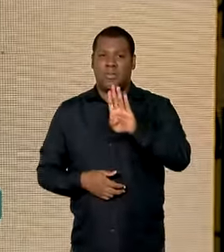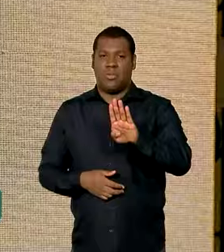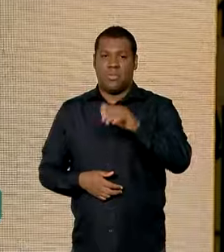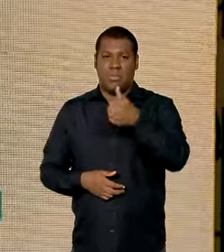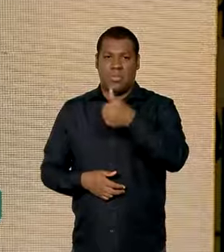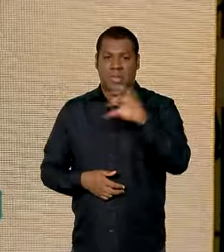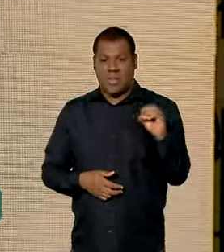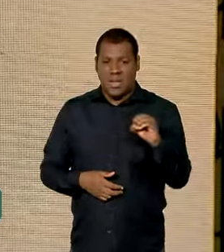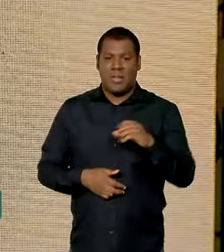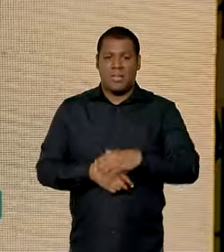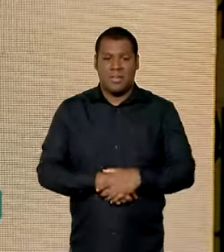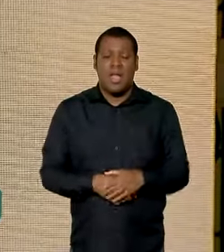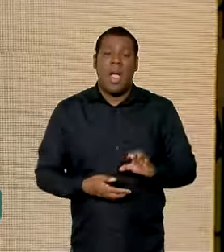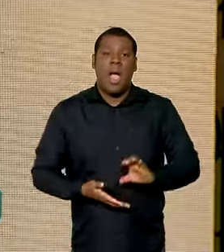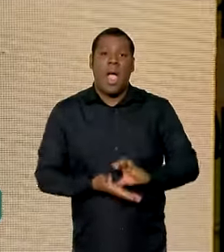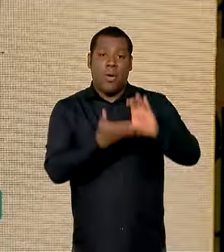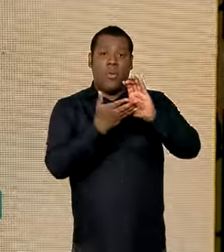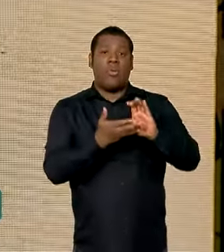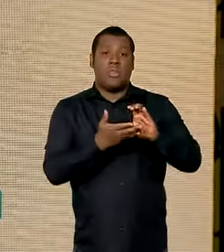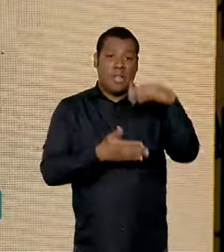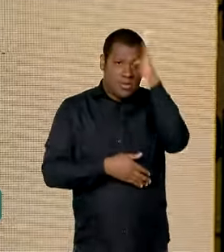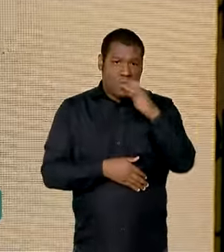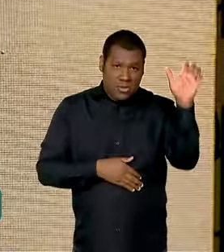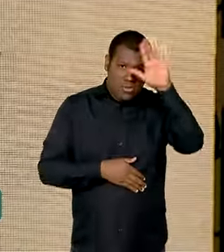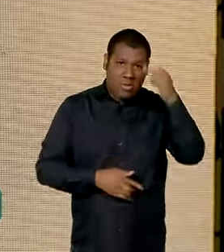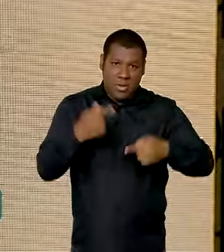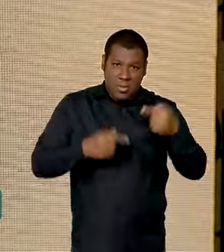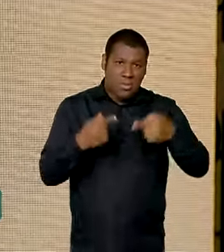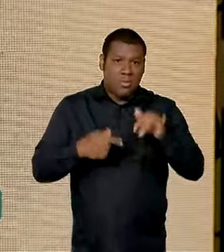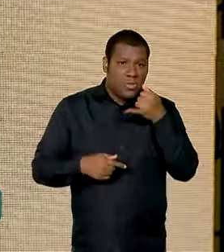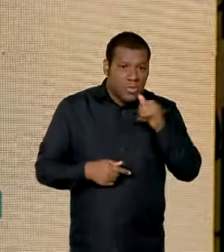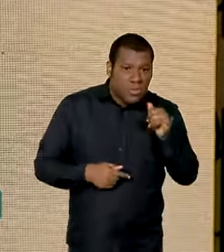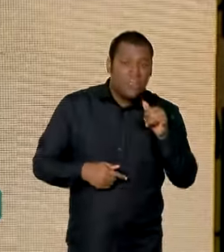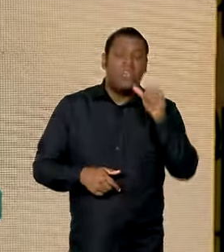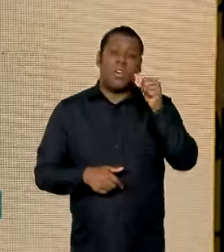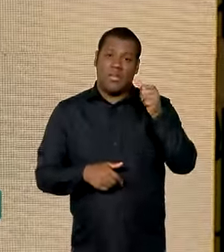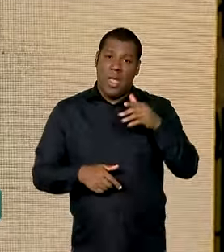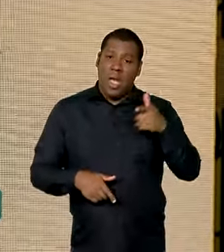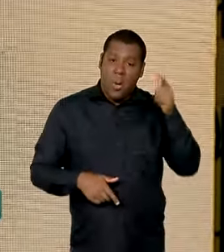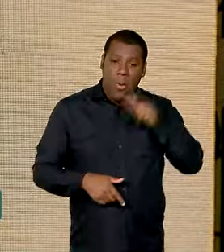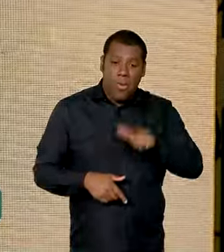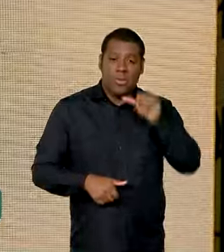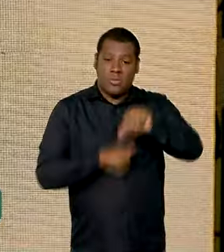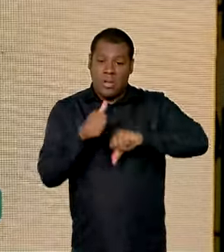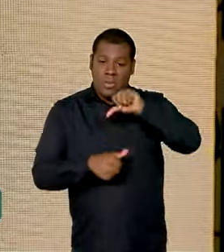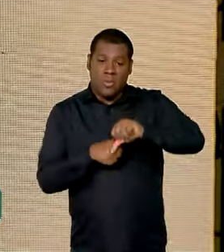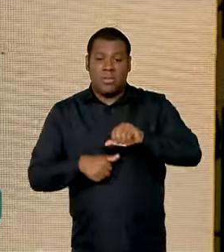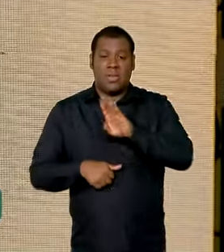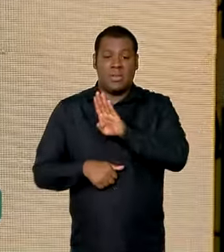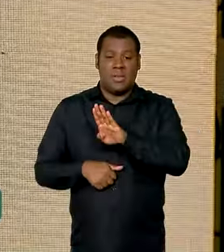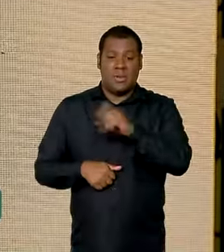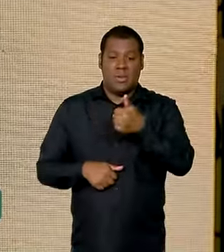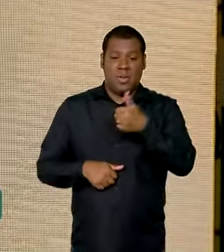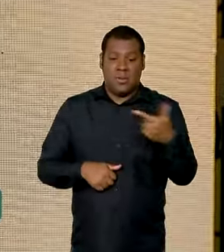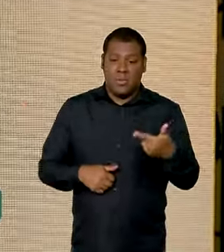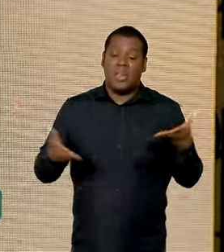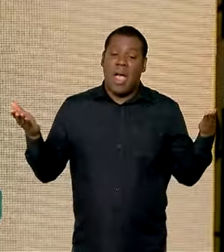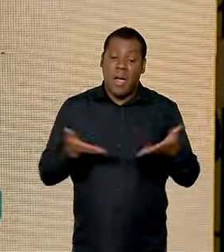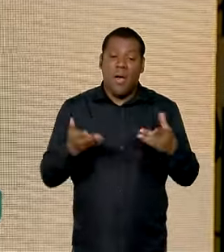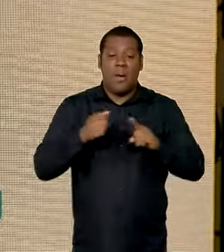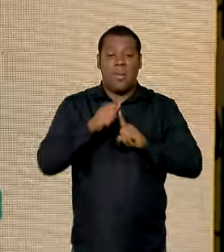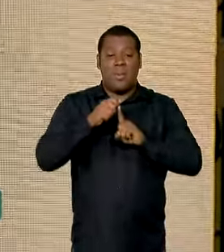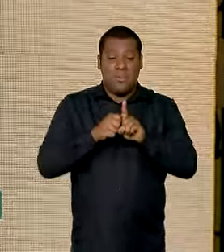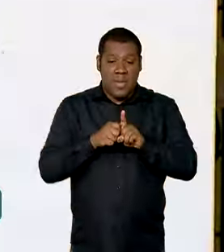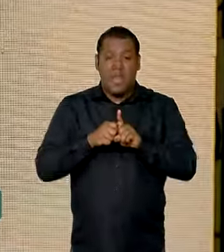Fávaro, Conselho Nacional de Política Energética. Passamos para B12. Agora, 1º de março, B14. O ano que